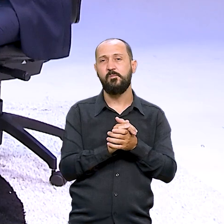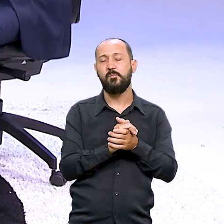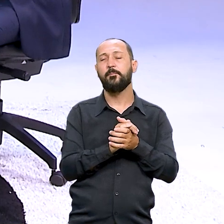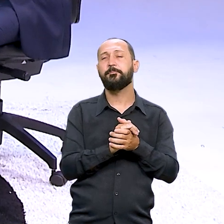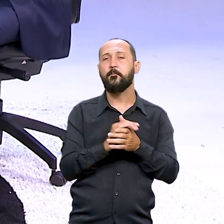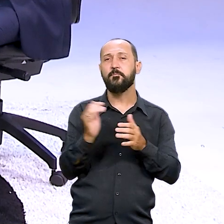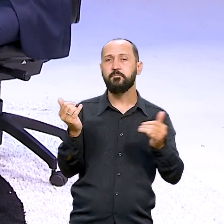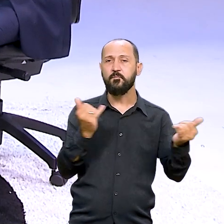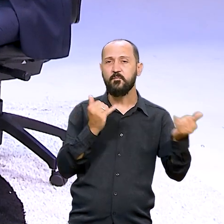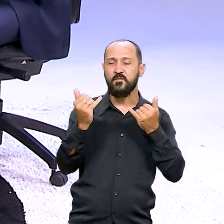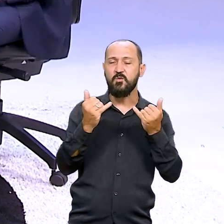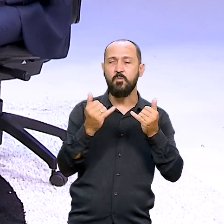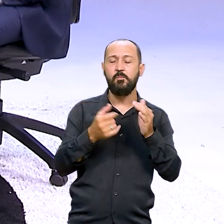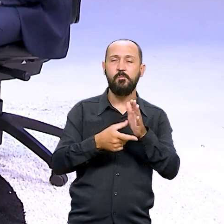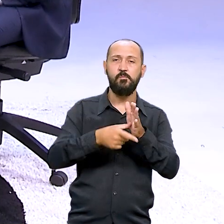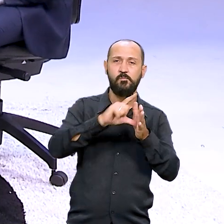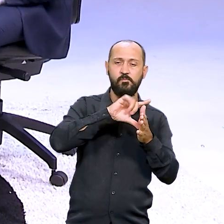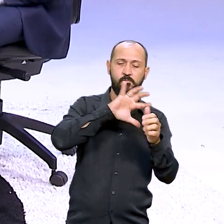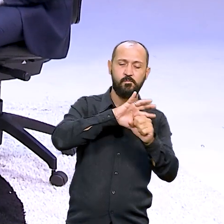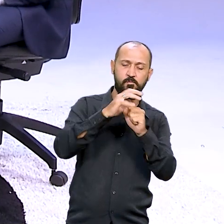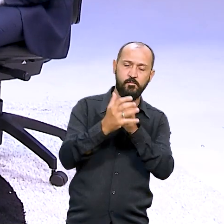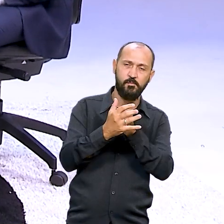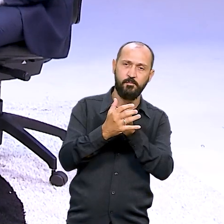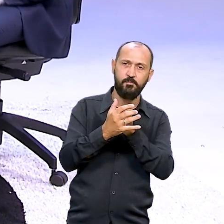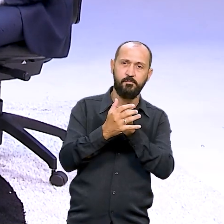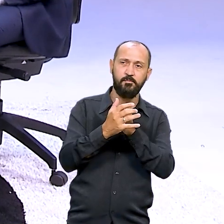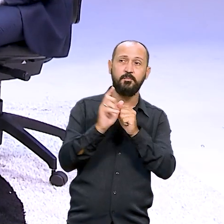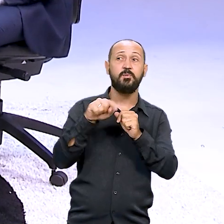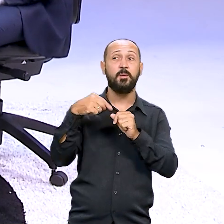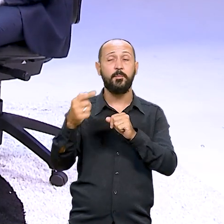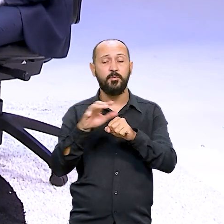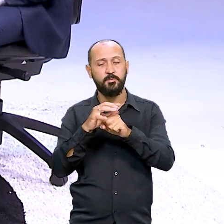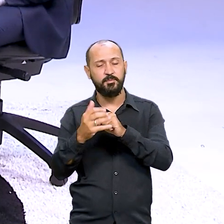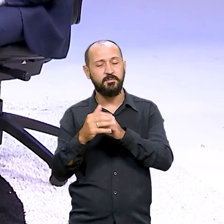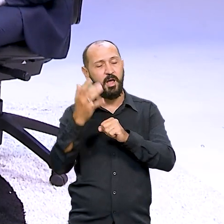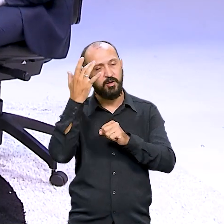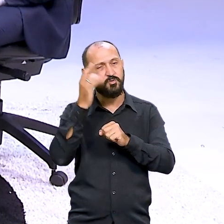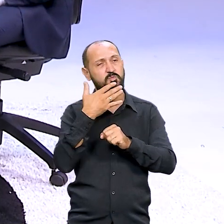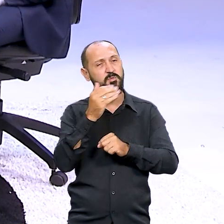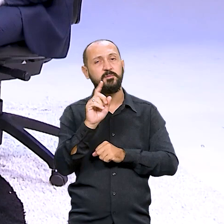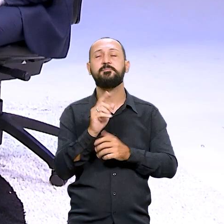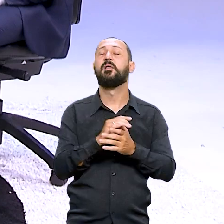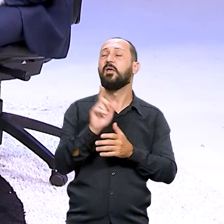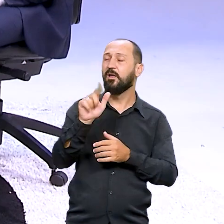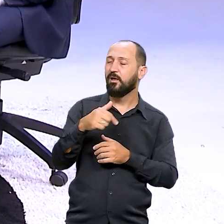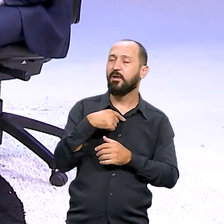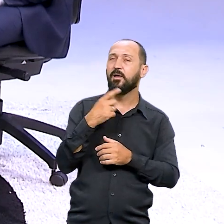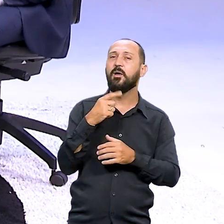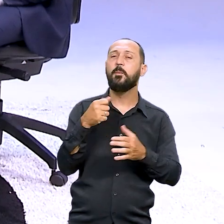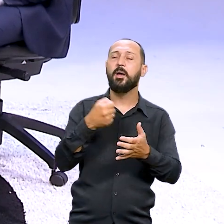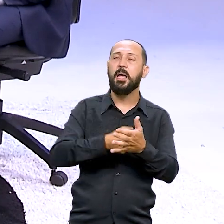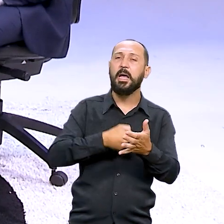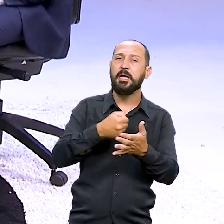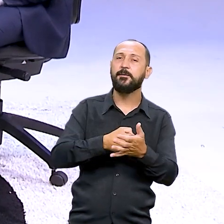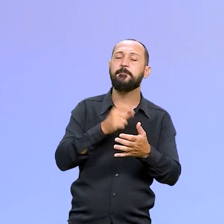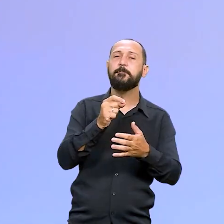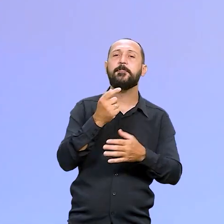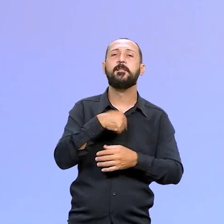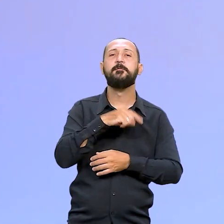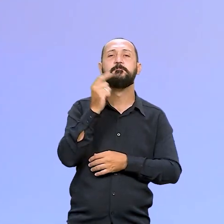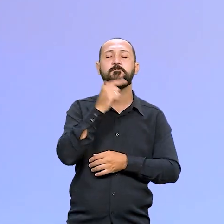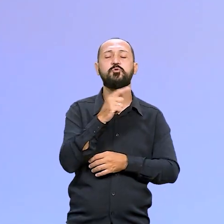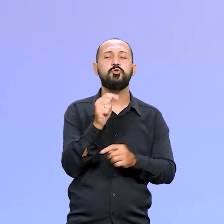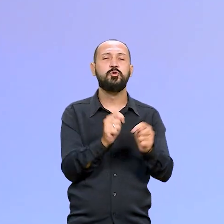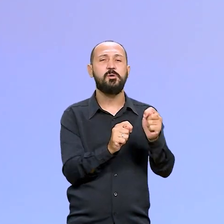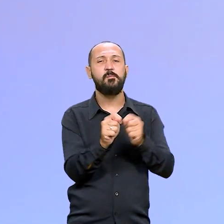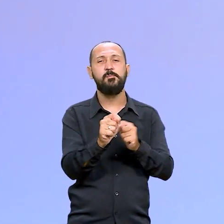acredito esses dados são pré-pandemia isso não deve ter melhorado no P exatamente Então acho que é por causa disso de um Marco de garantia né pra